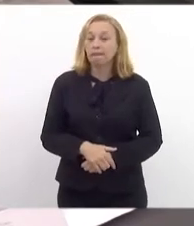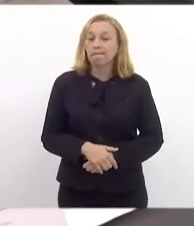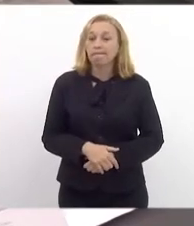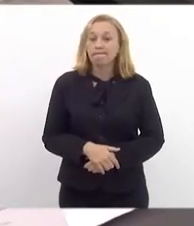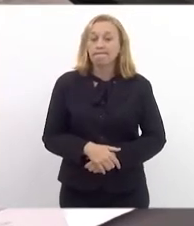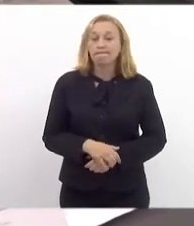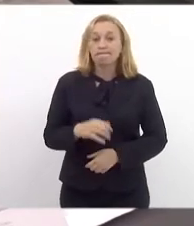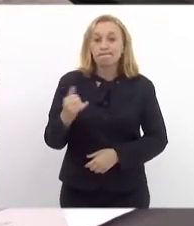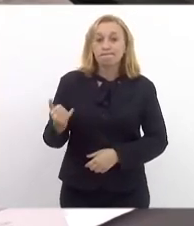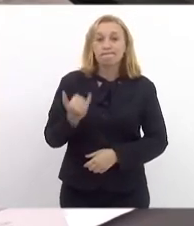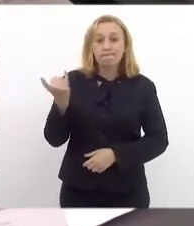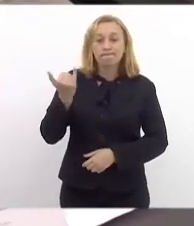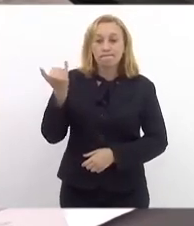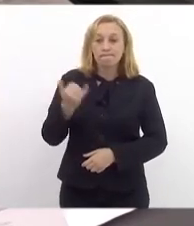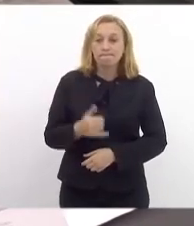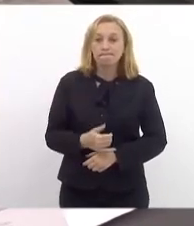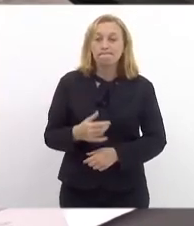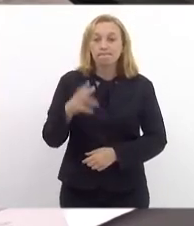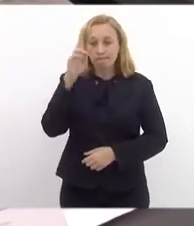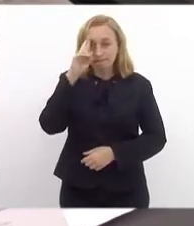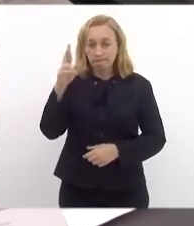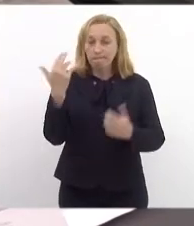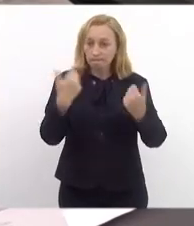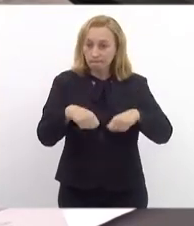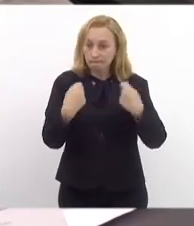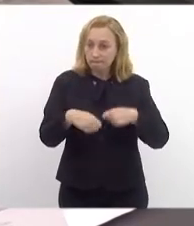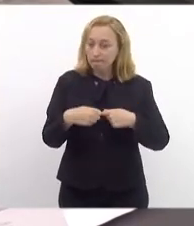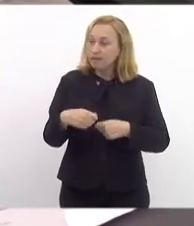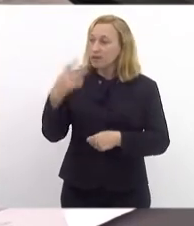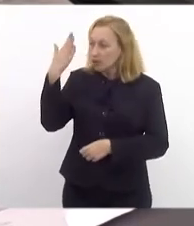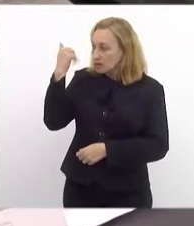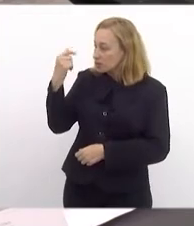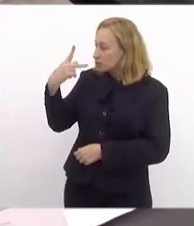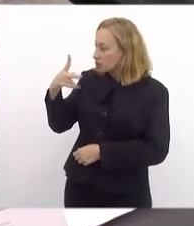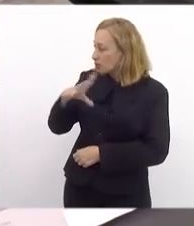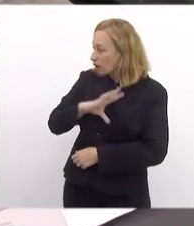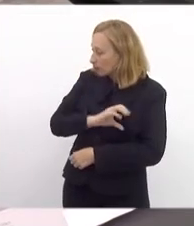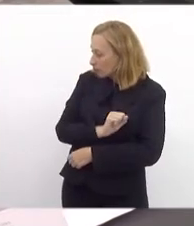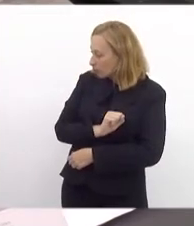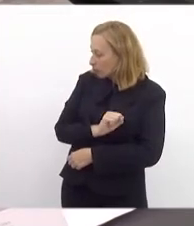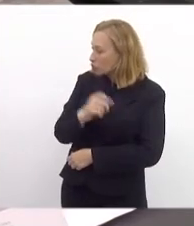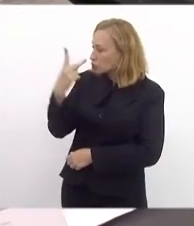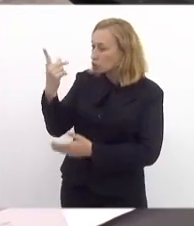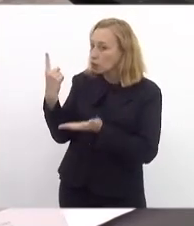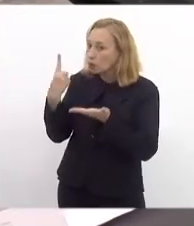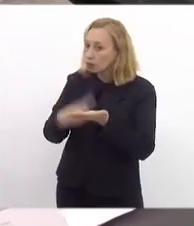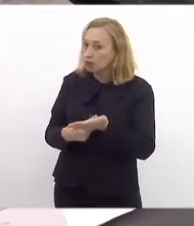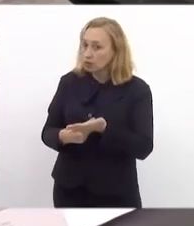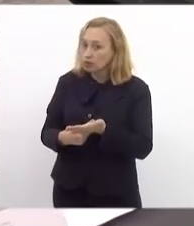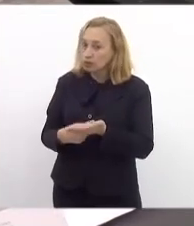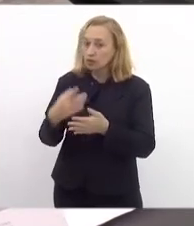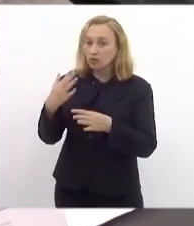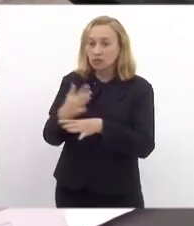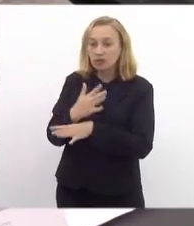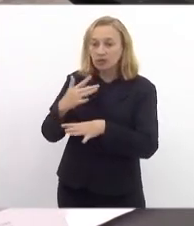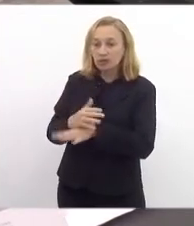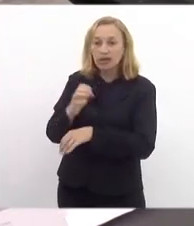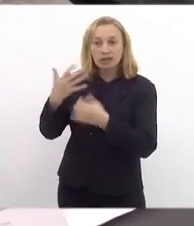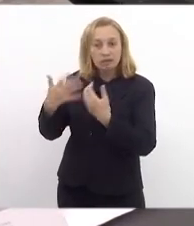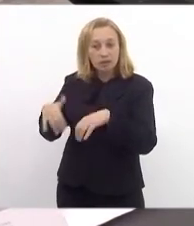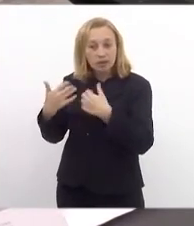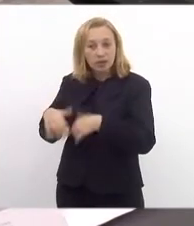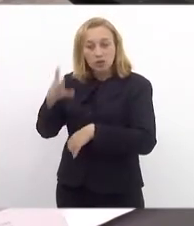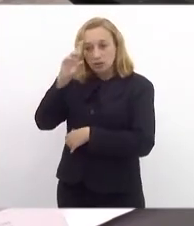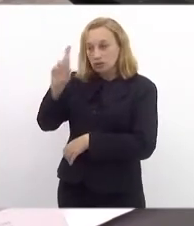ser uma segunda coisa muito importante o que o senhor precisar de mim que eu sei do seu amor e do seu compromisso com a cidade de Petrópolis né